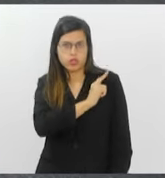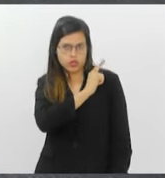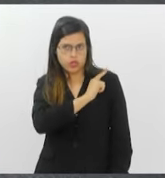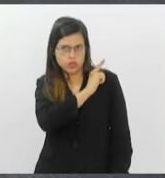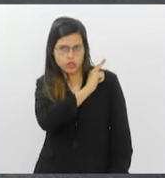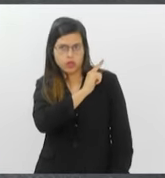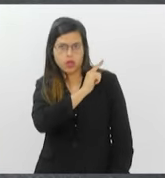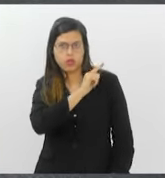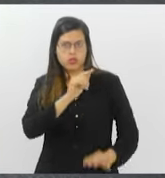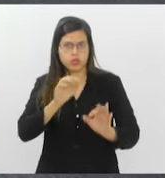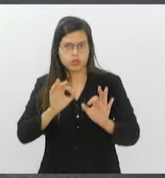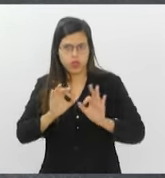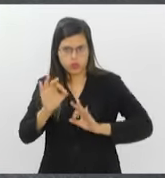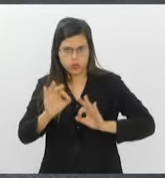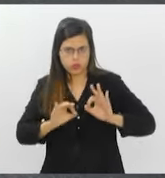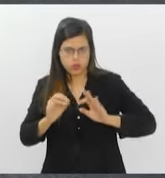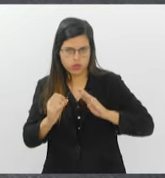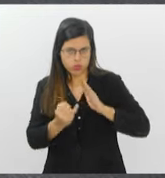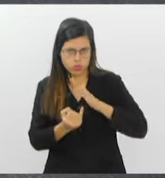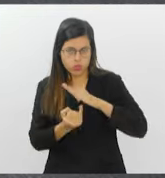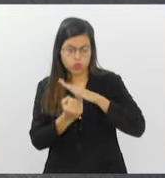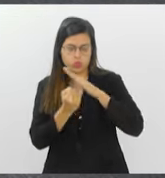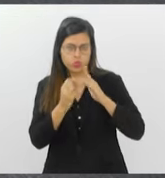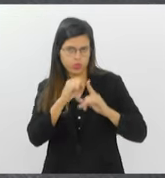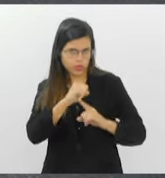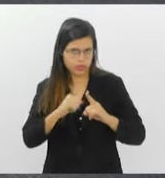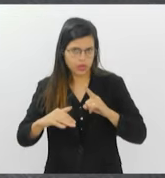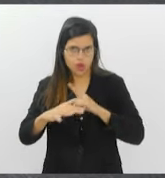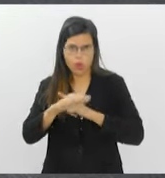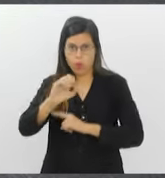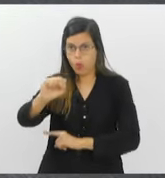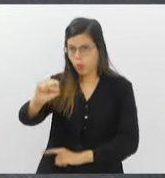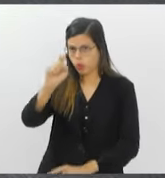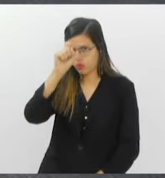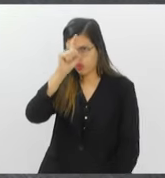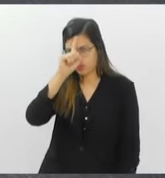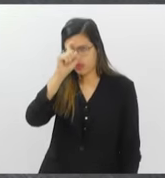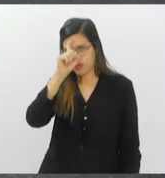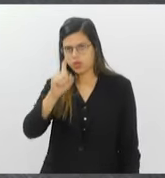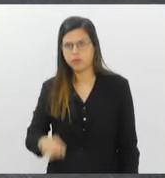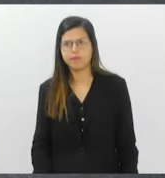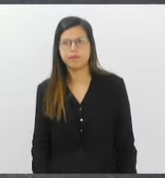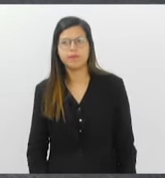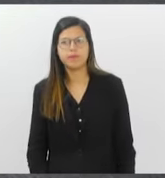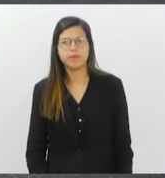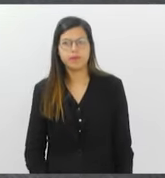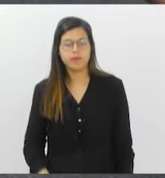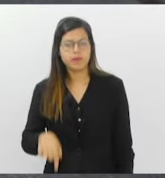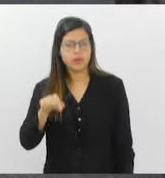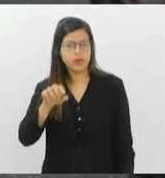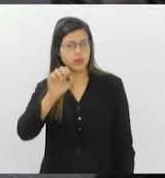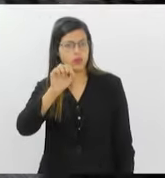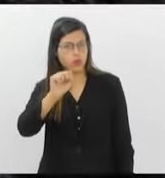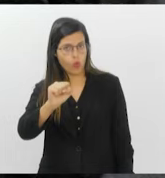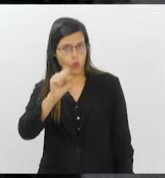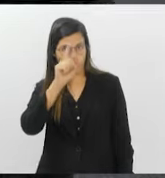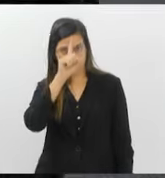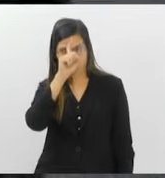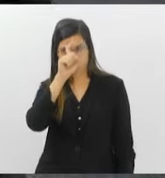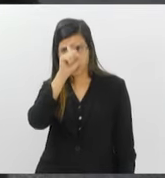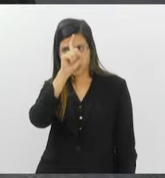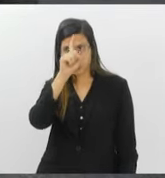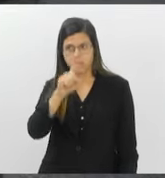das organizações sociais. 8 hospitais. Esses 8 hospitais